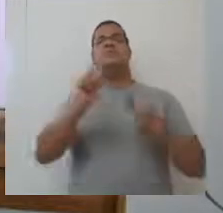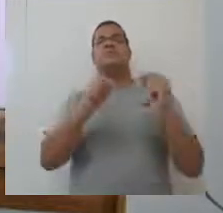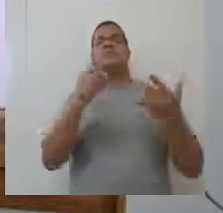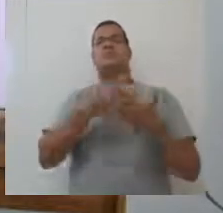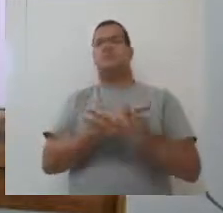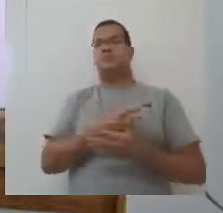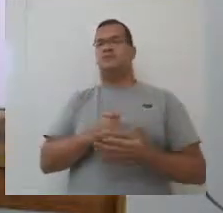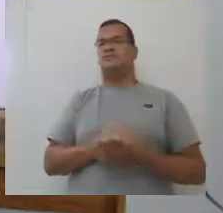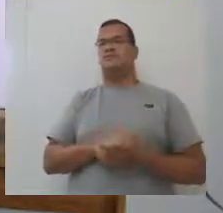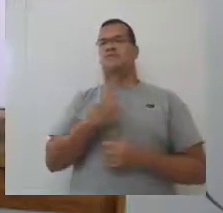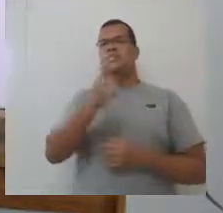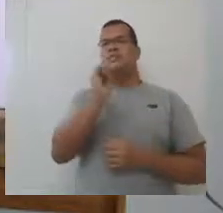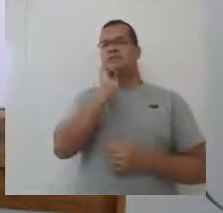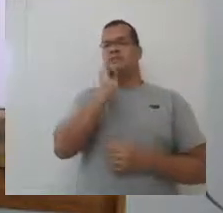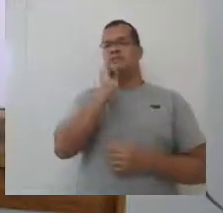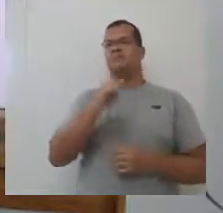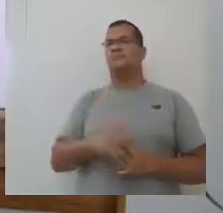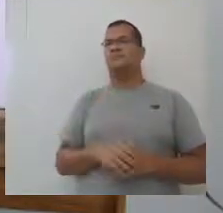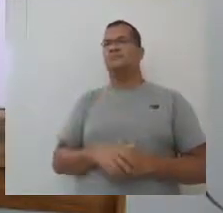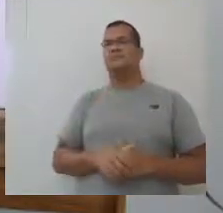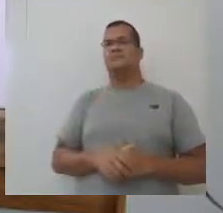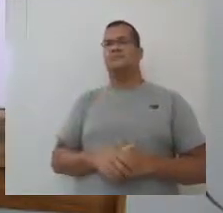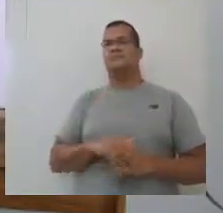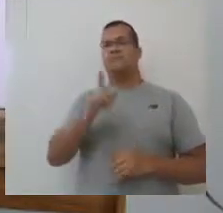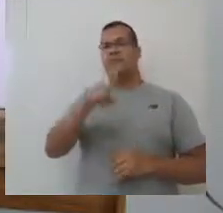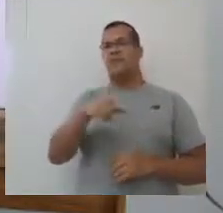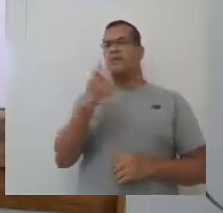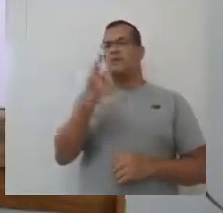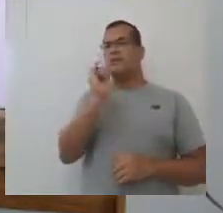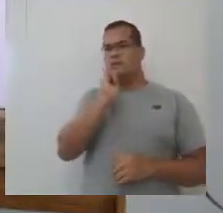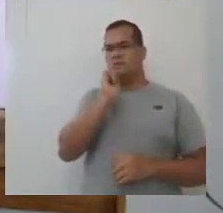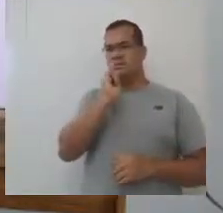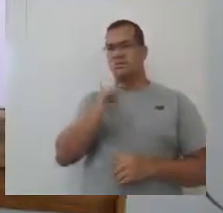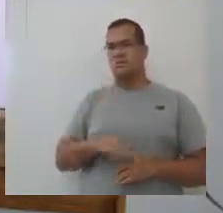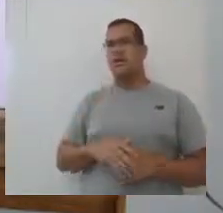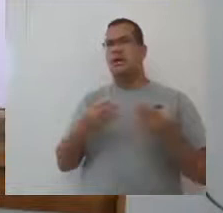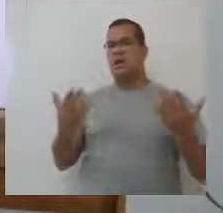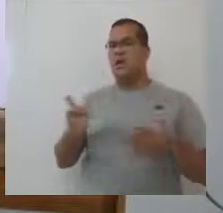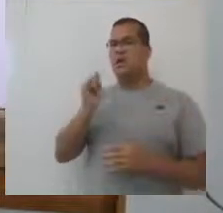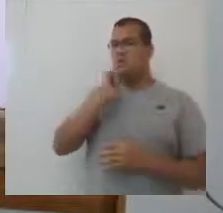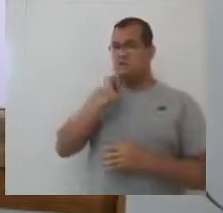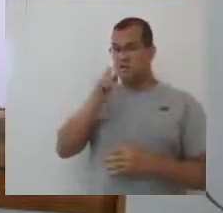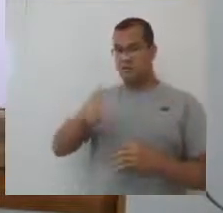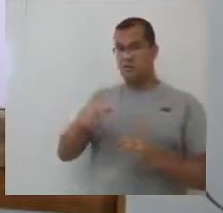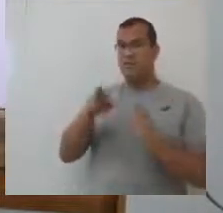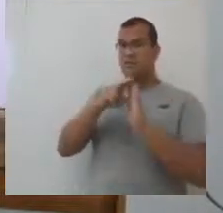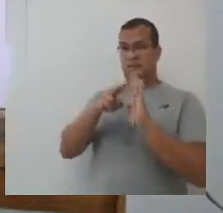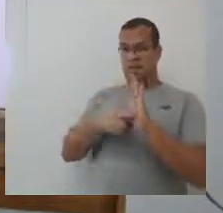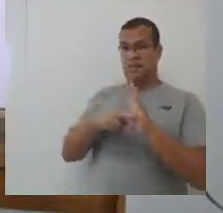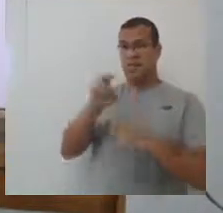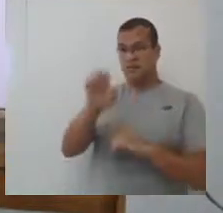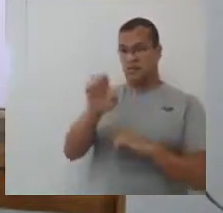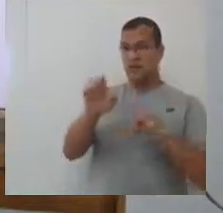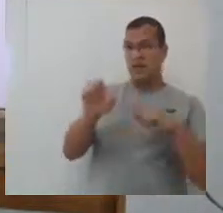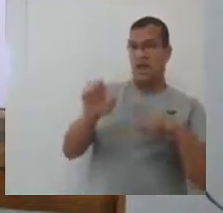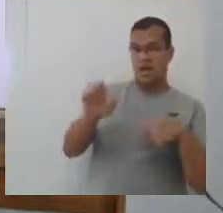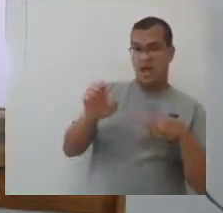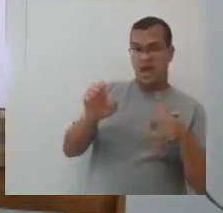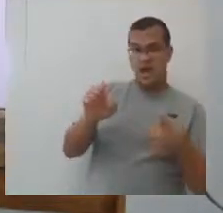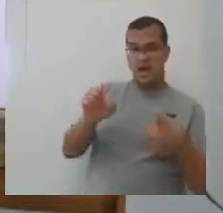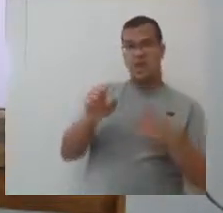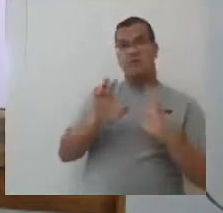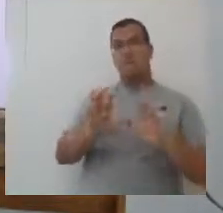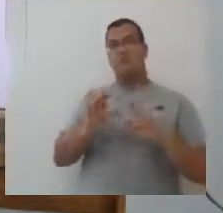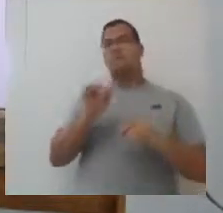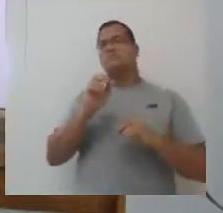um exemplo. Olha pra cá. Isso aqui é um exemplo. E esse, André, isso é um exemplo de regra do I? Mas é um exemplo que também podia